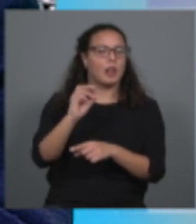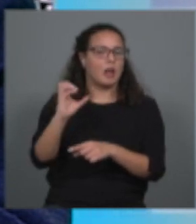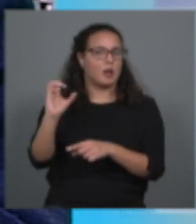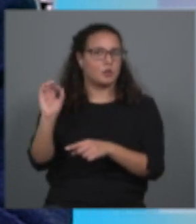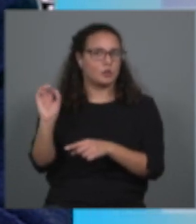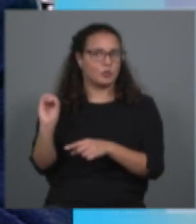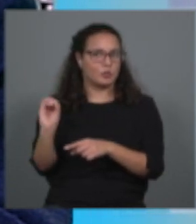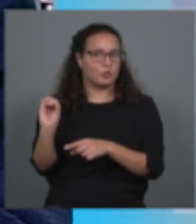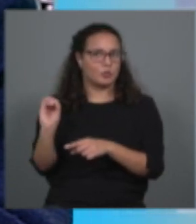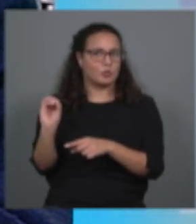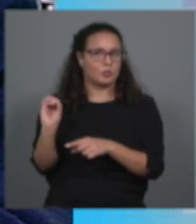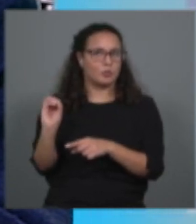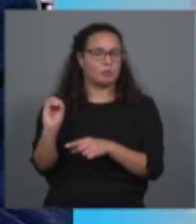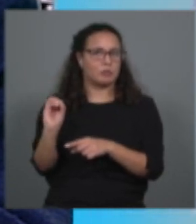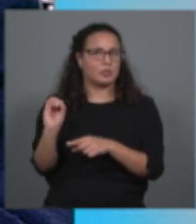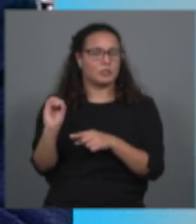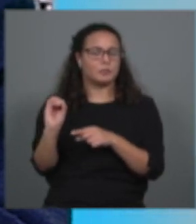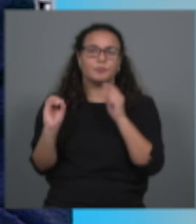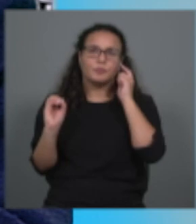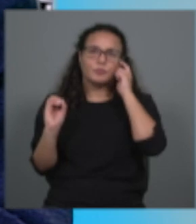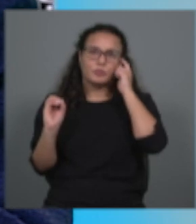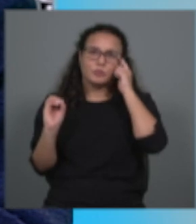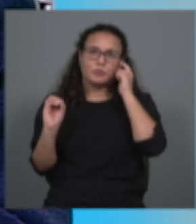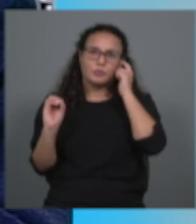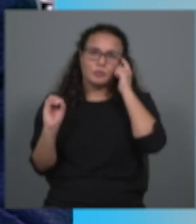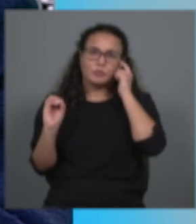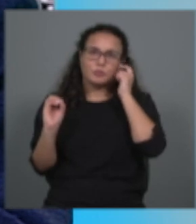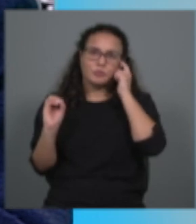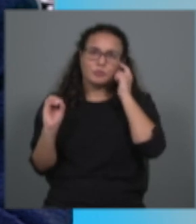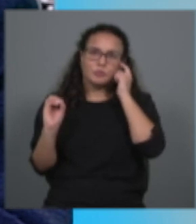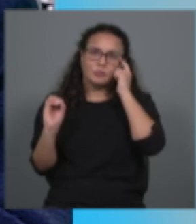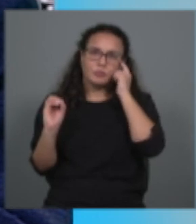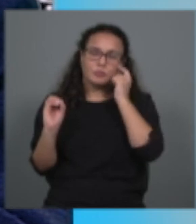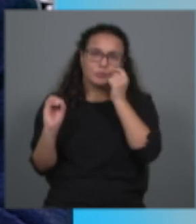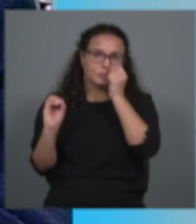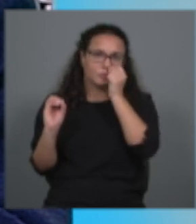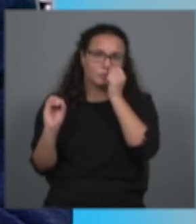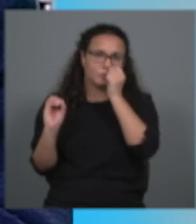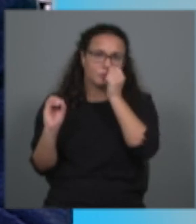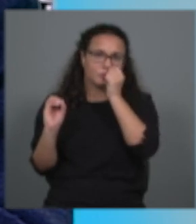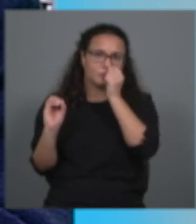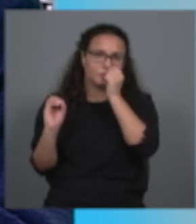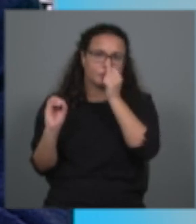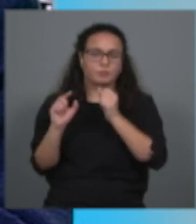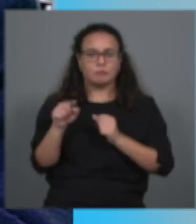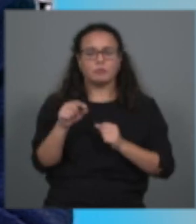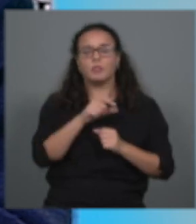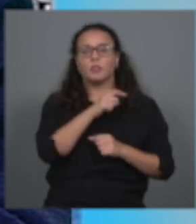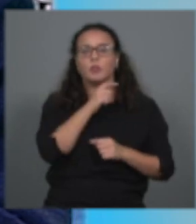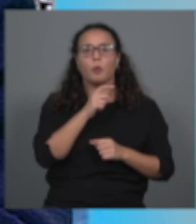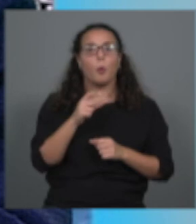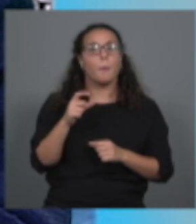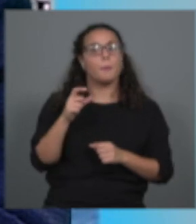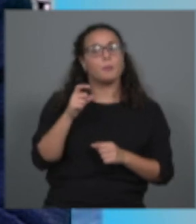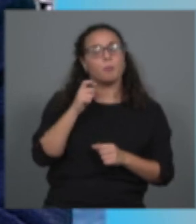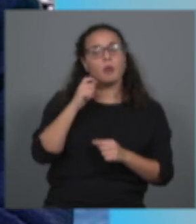e há um pormenor muito bonito que acabado o diálogo com o Padre Ledokowski, o padre-geral veio acompanhá-lo à